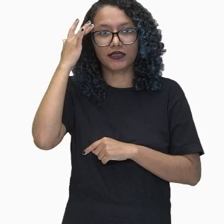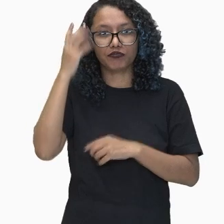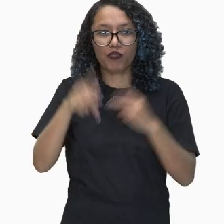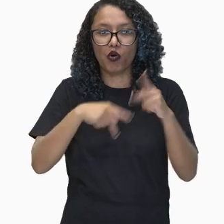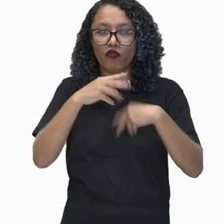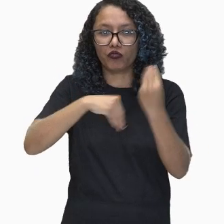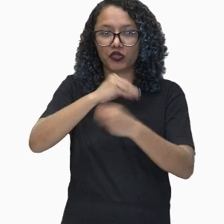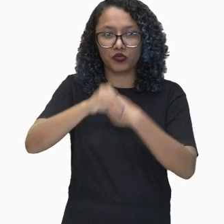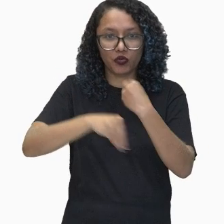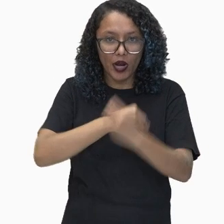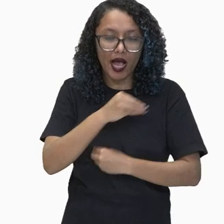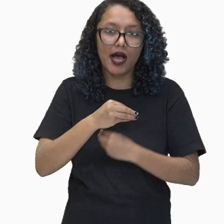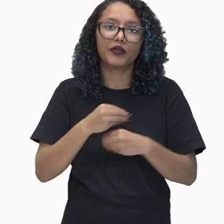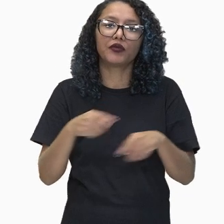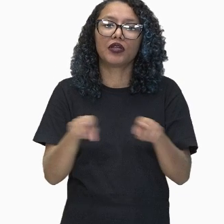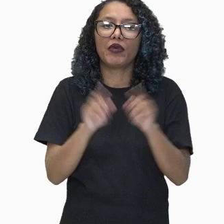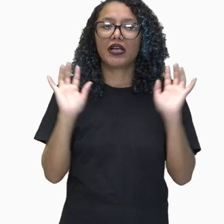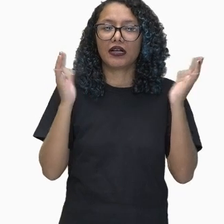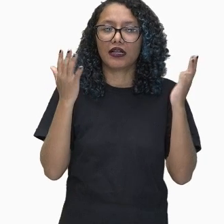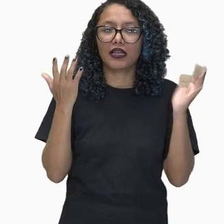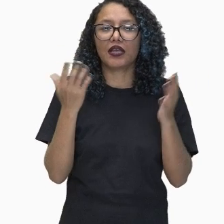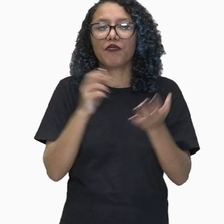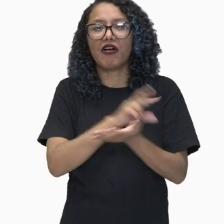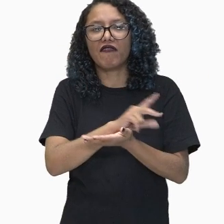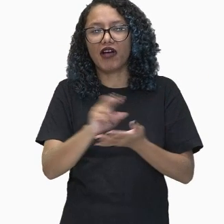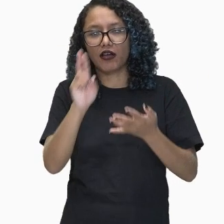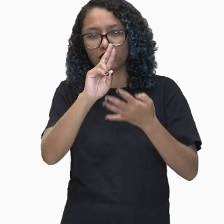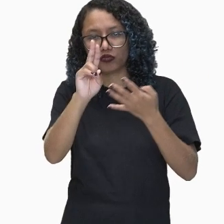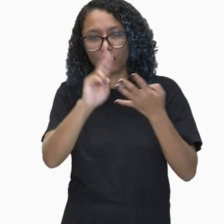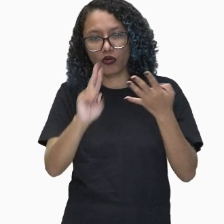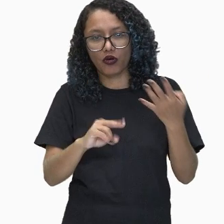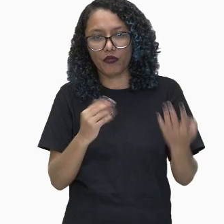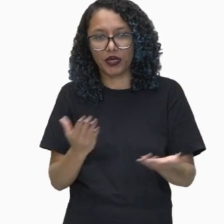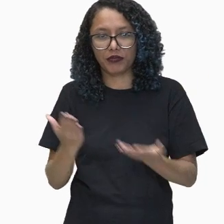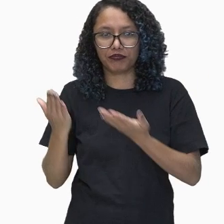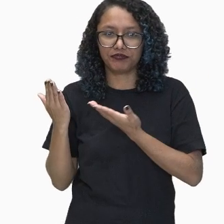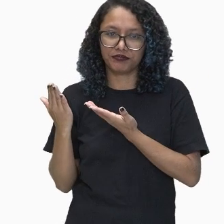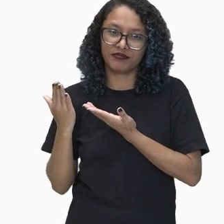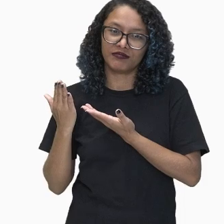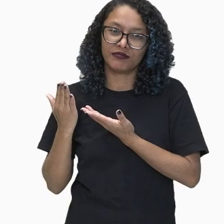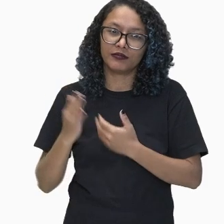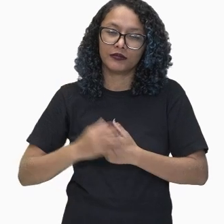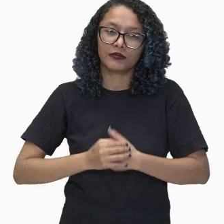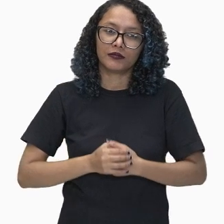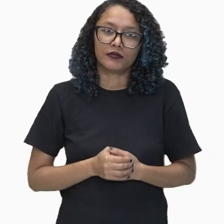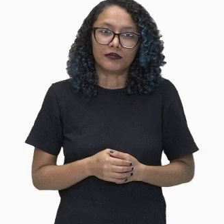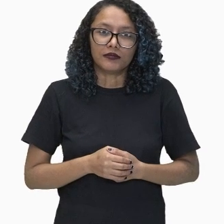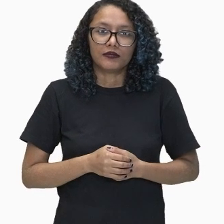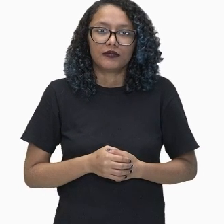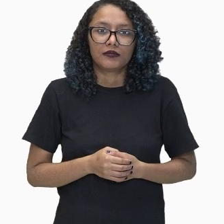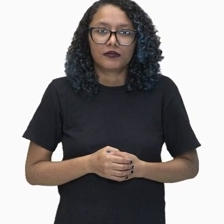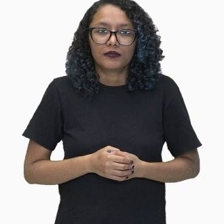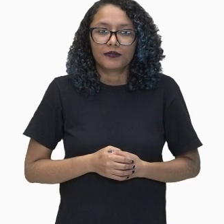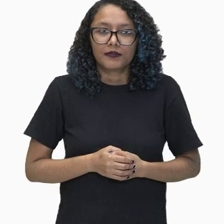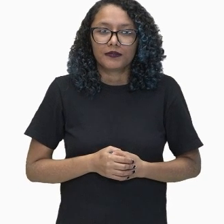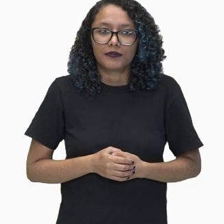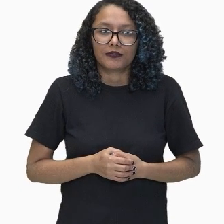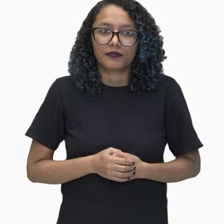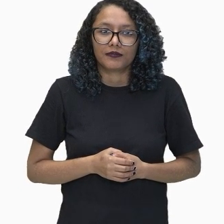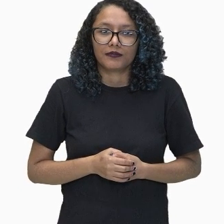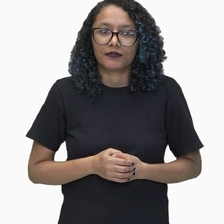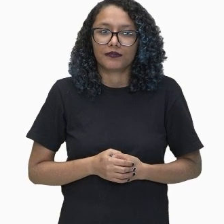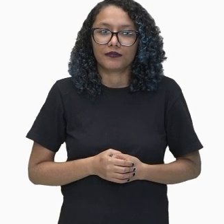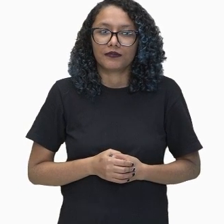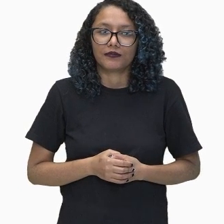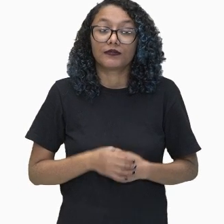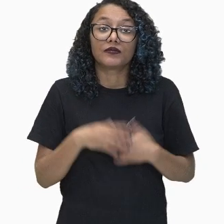entre equatorial, tropical, deserto, mediterrâneo e temperado. E aí, fechando o nosso